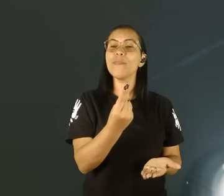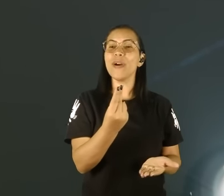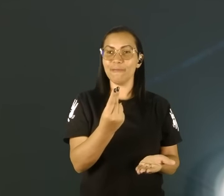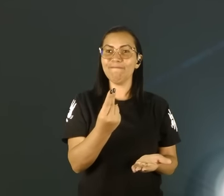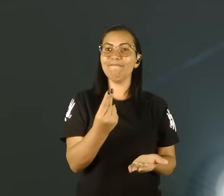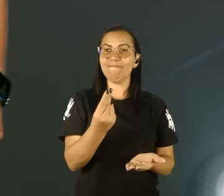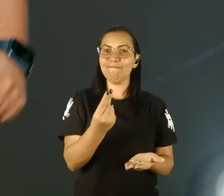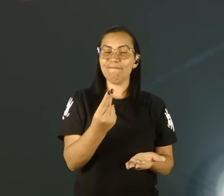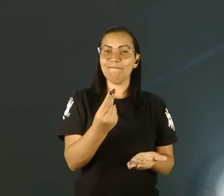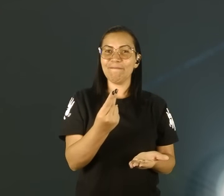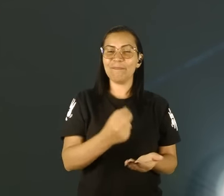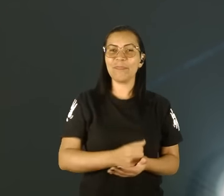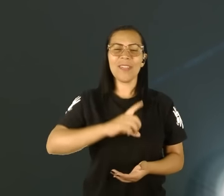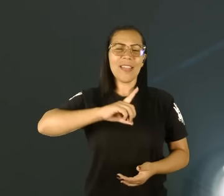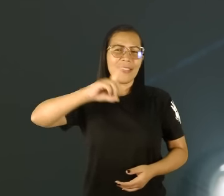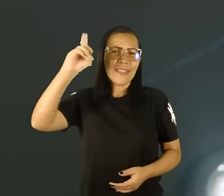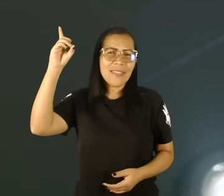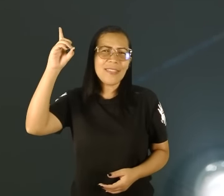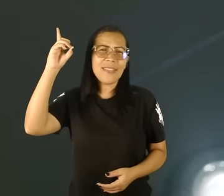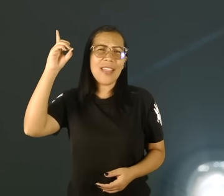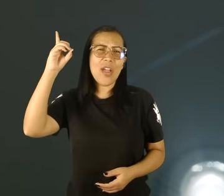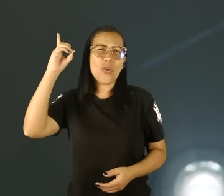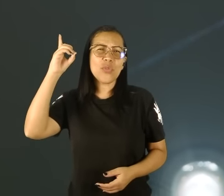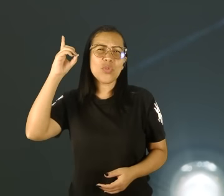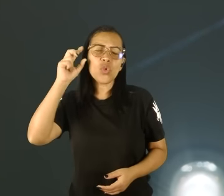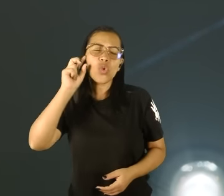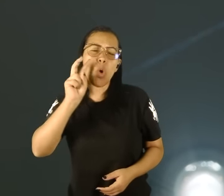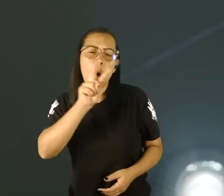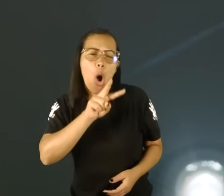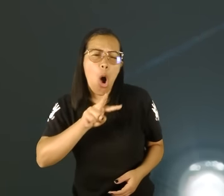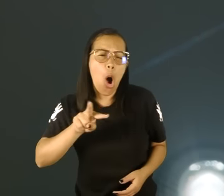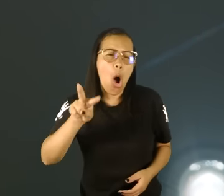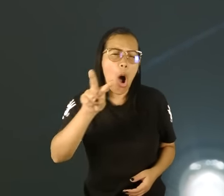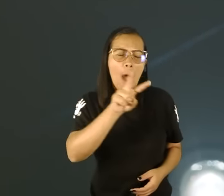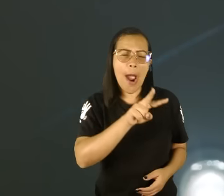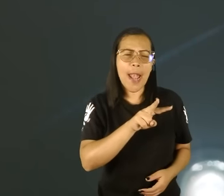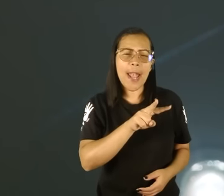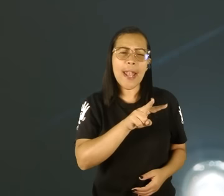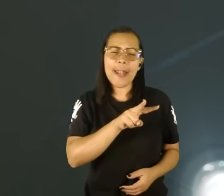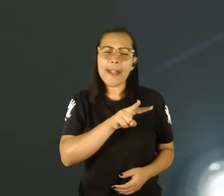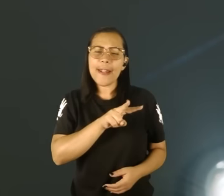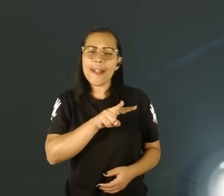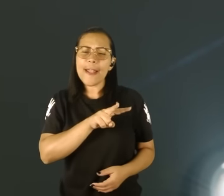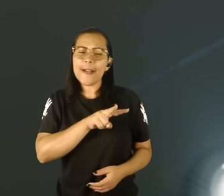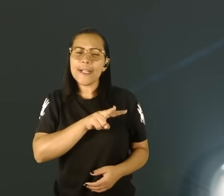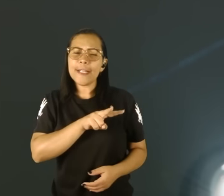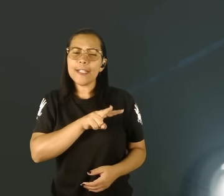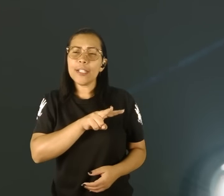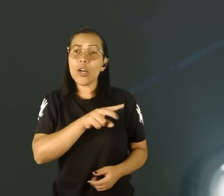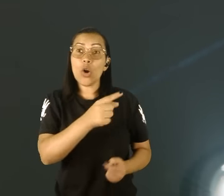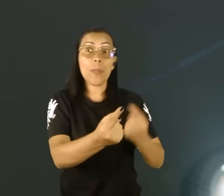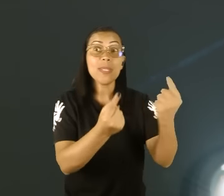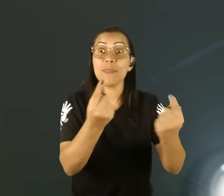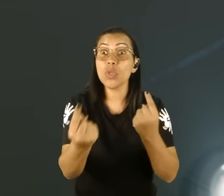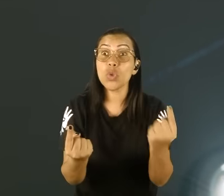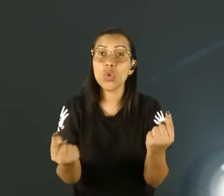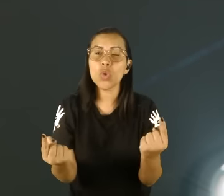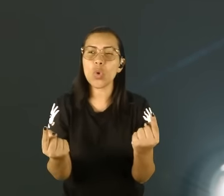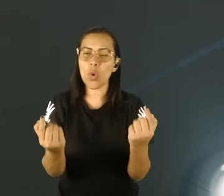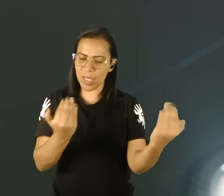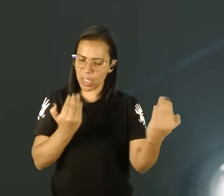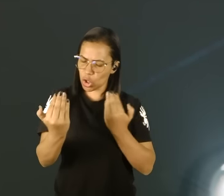agitados. Deus não fala com pessoas que deixam a bagunça permanecer nas suas cabeças. Deus